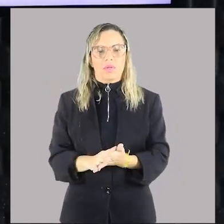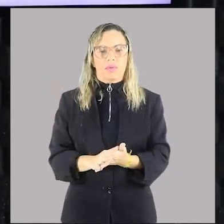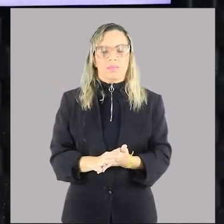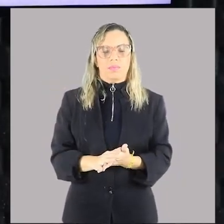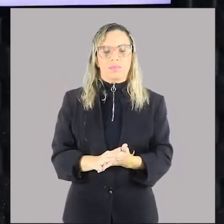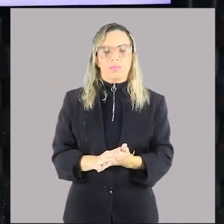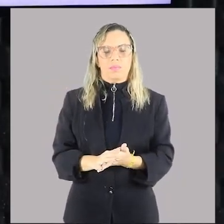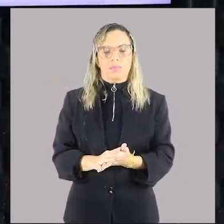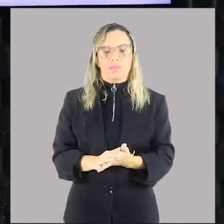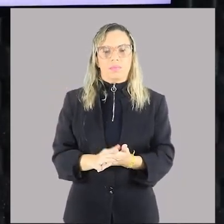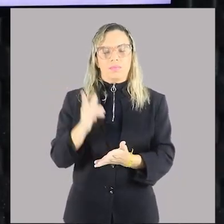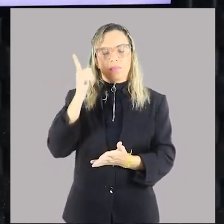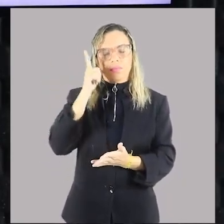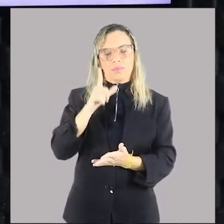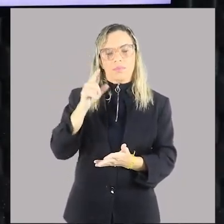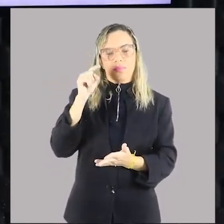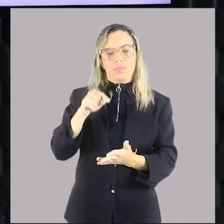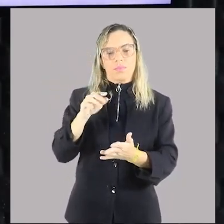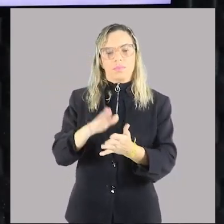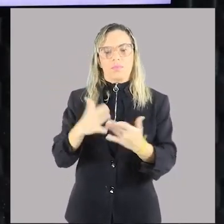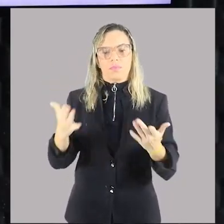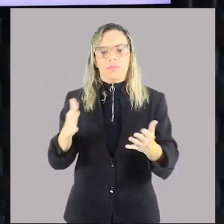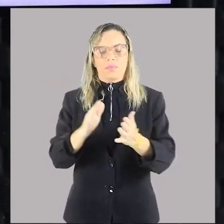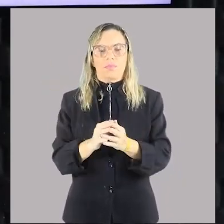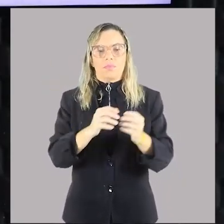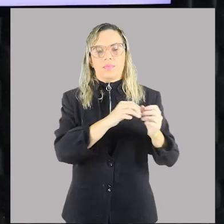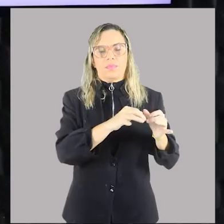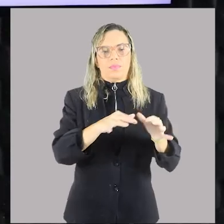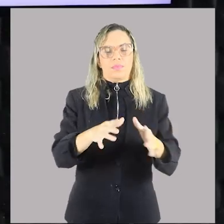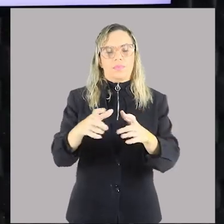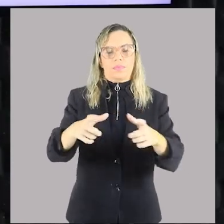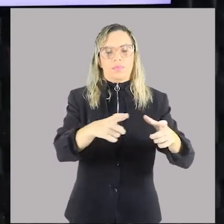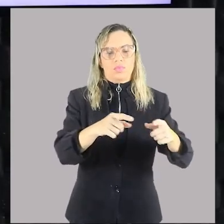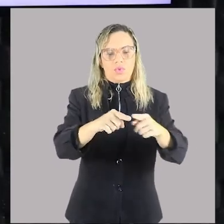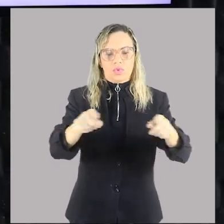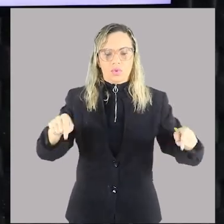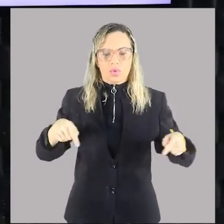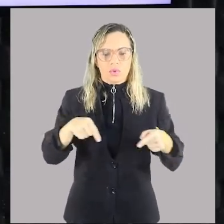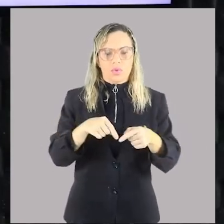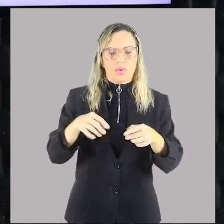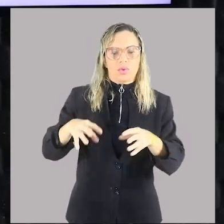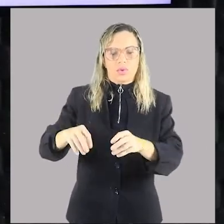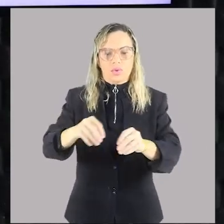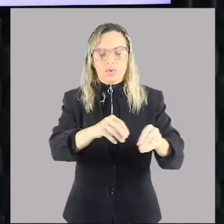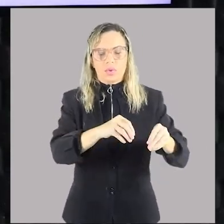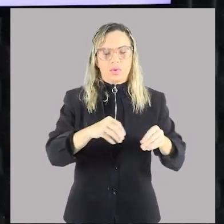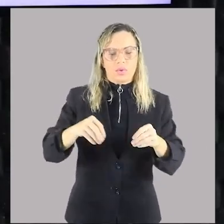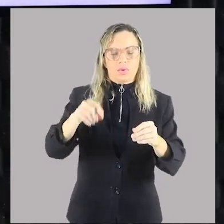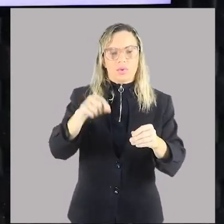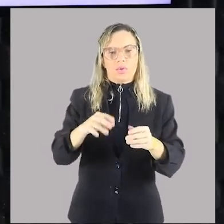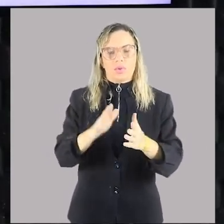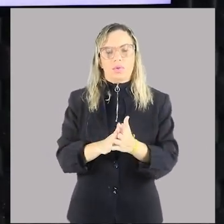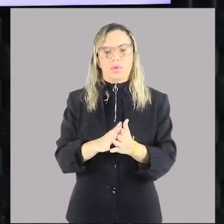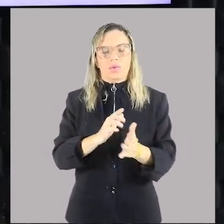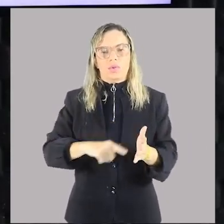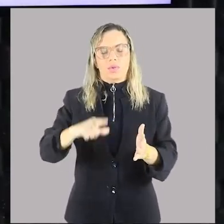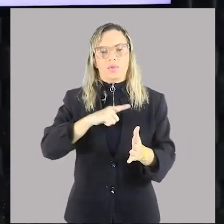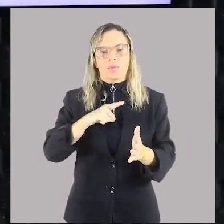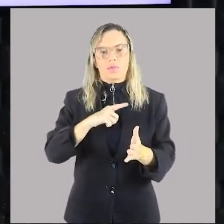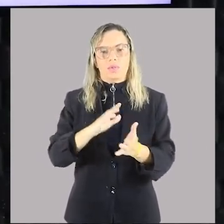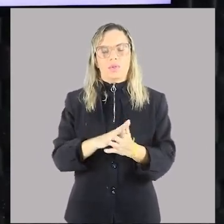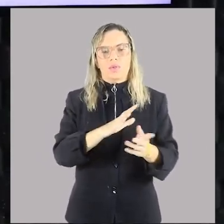observar a descentralização administrativa territorial. Territórios têm natureza política, têm